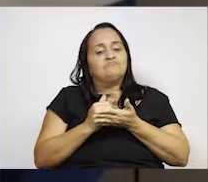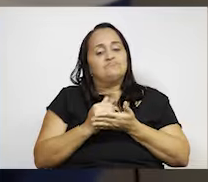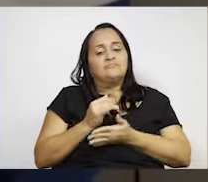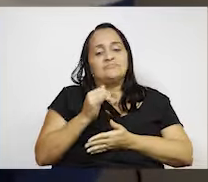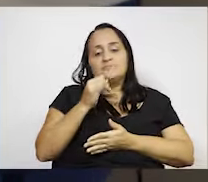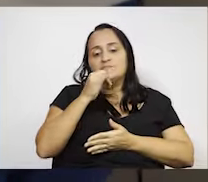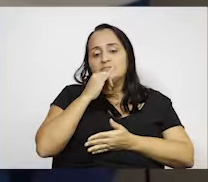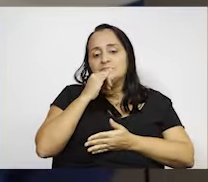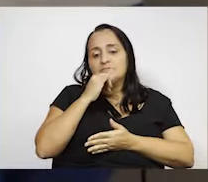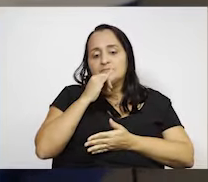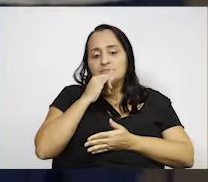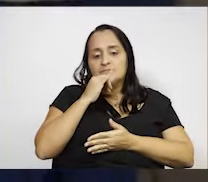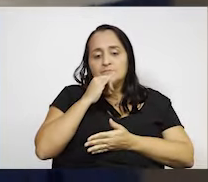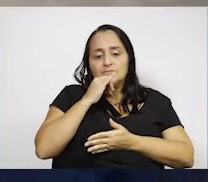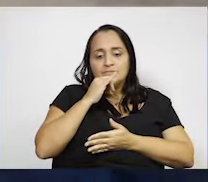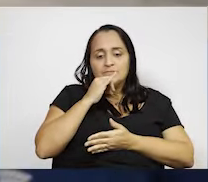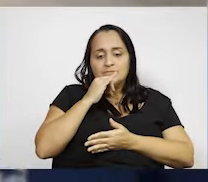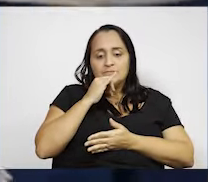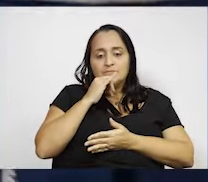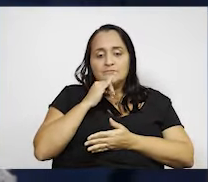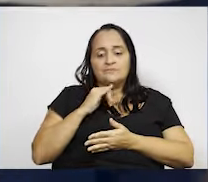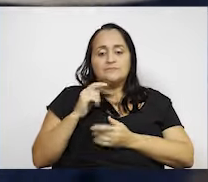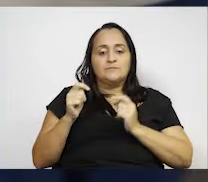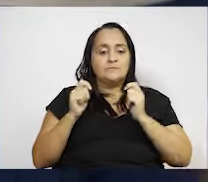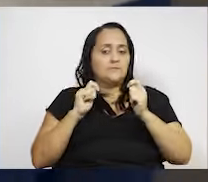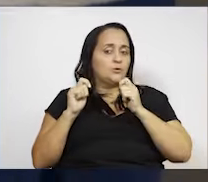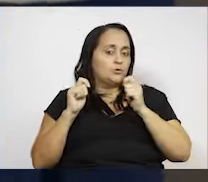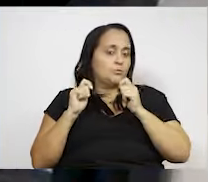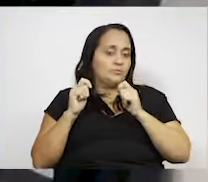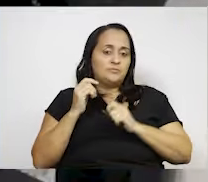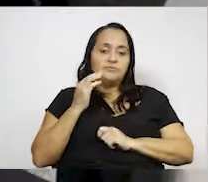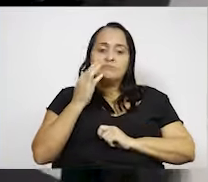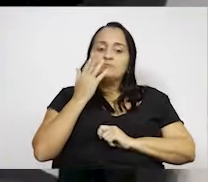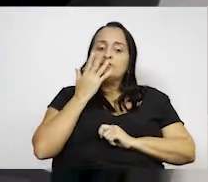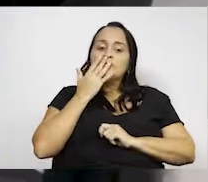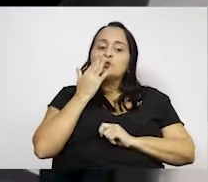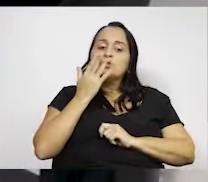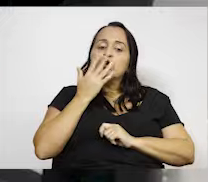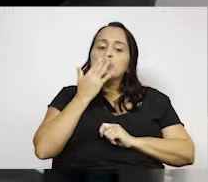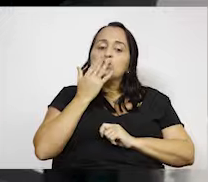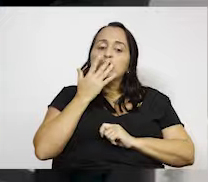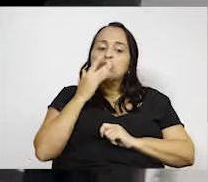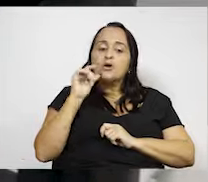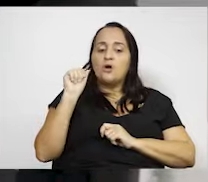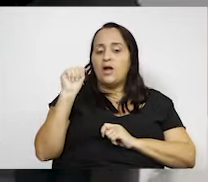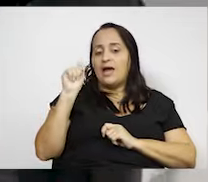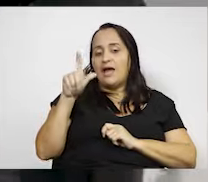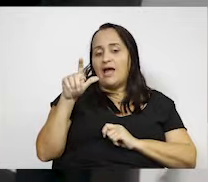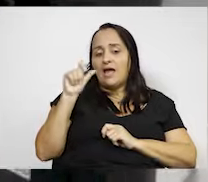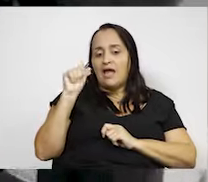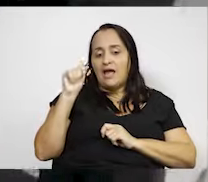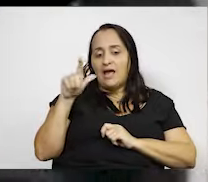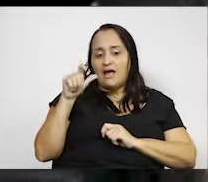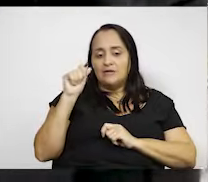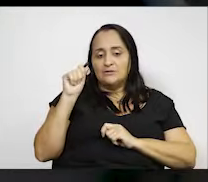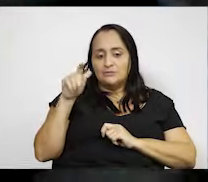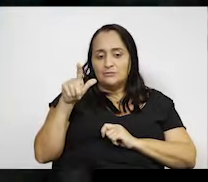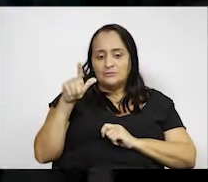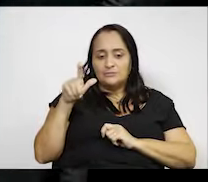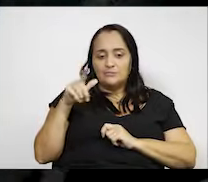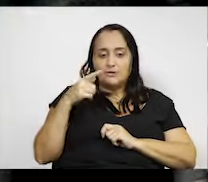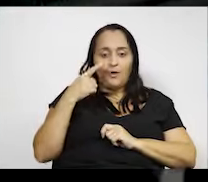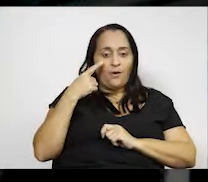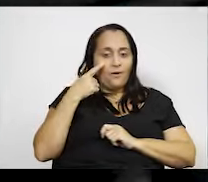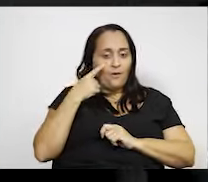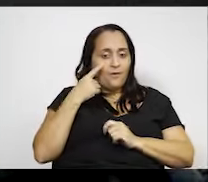aqui? Aí ele coloca, por exemplo, a economia, a cor é azul. Aí ele vai, e nessa página branca,